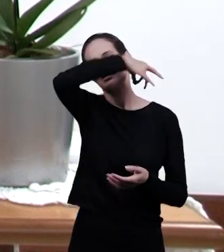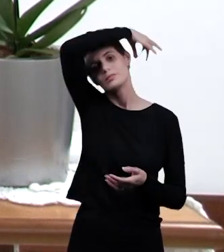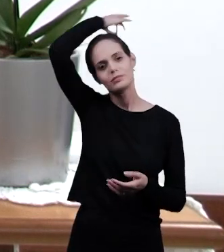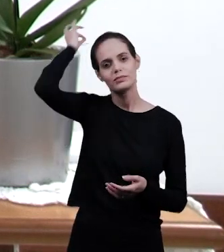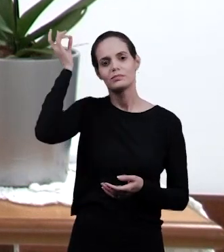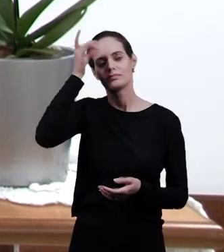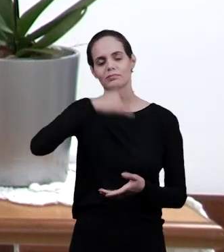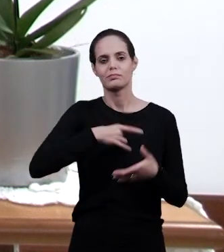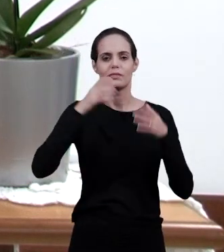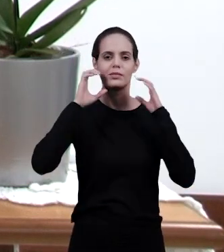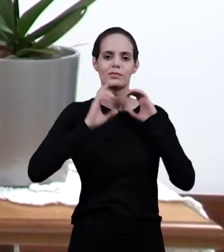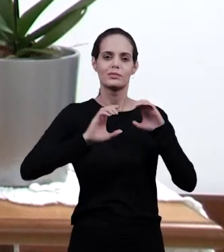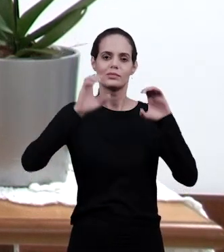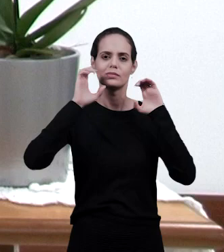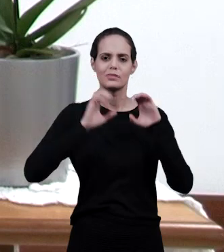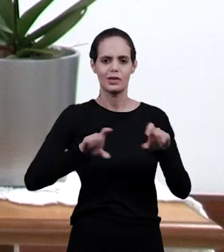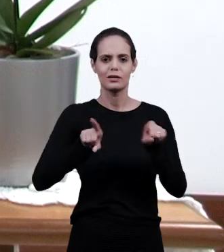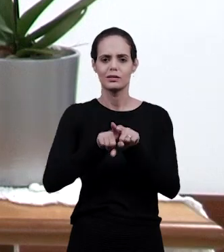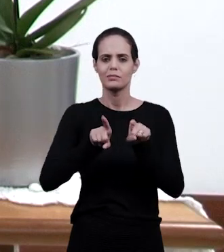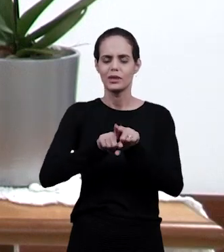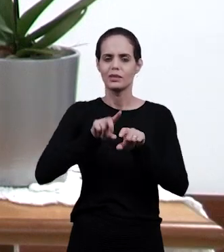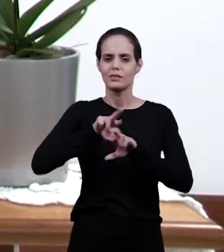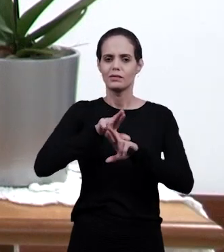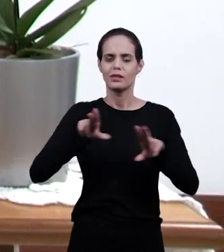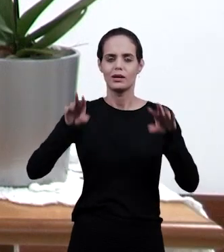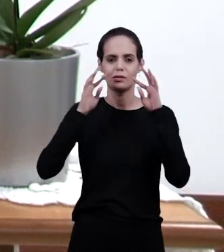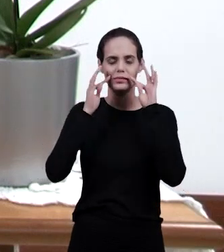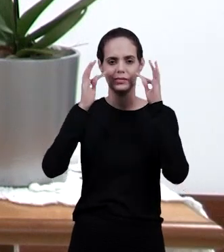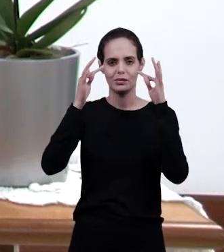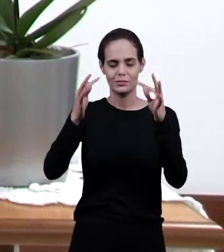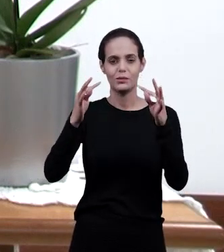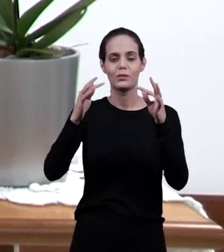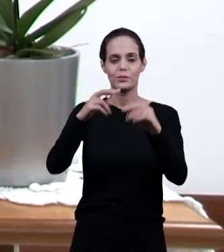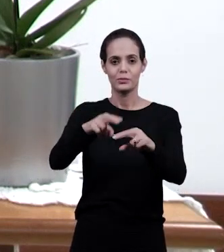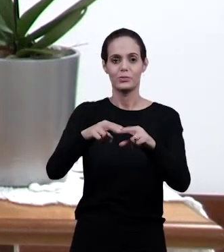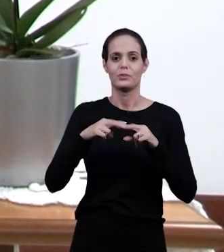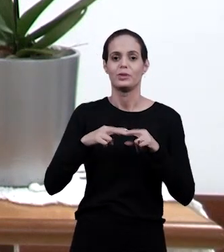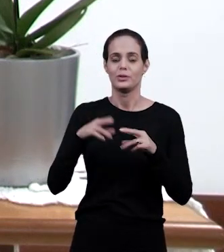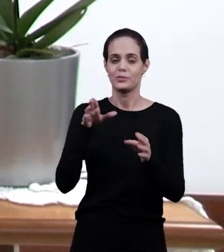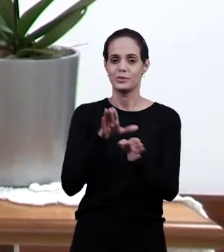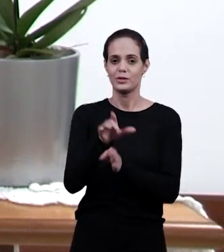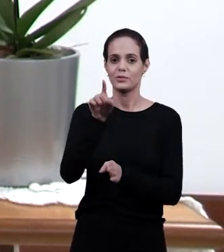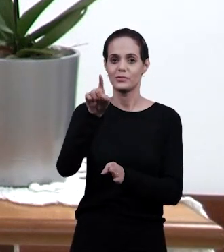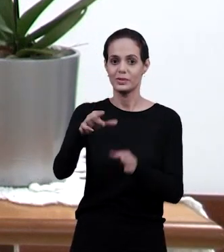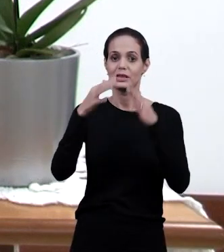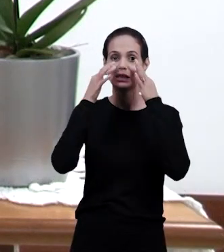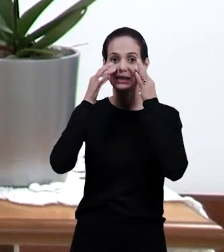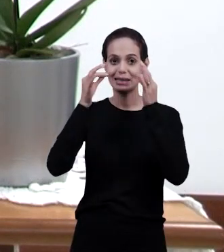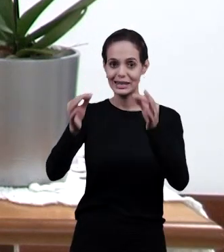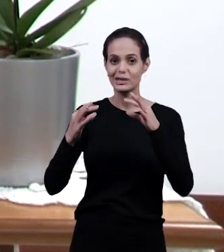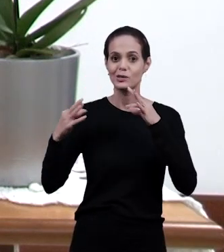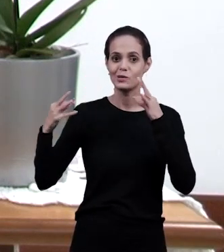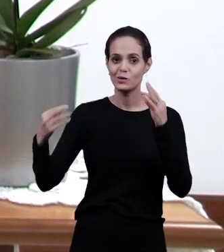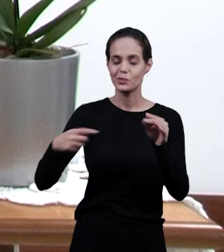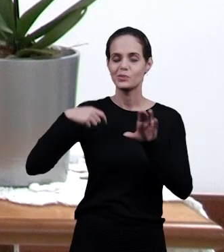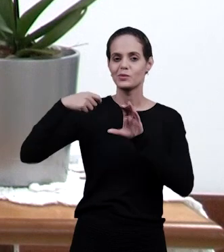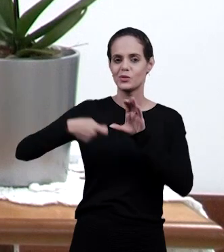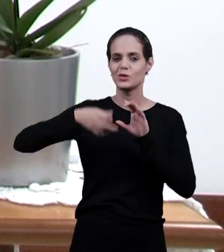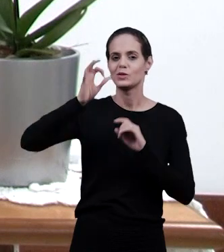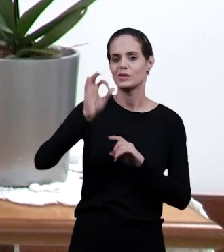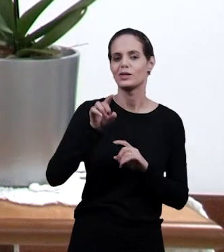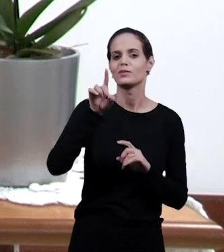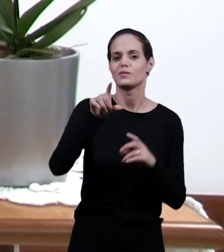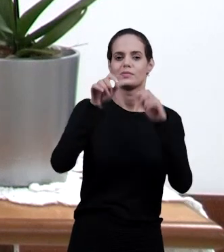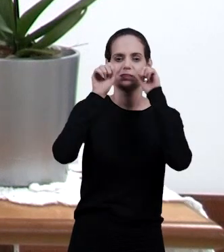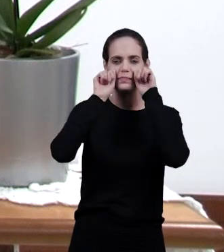para evangelizar. E muitos outros testemunhos que estão aqui nesses vídeos. Por isso, recomendo a você, assista a todos